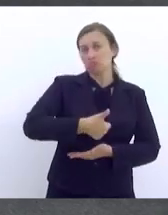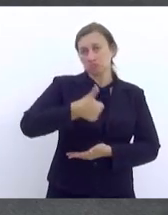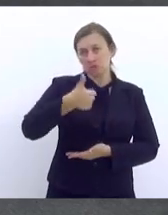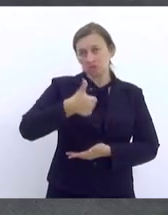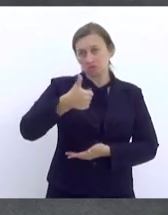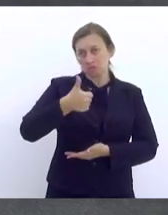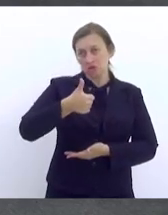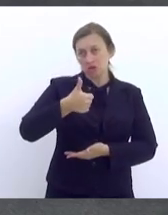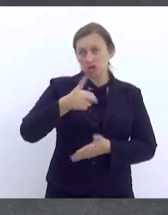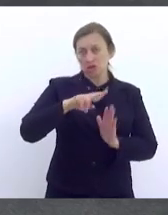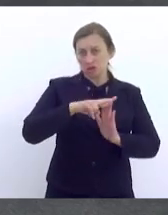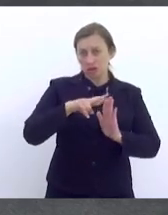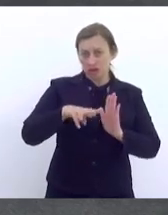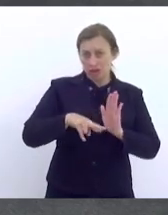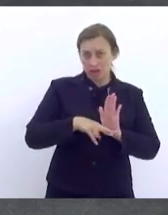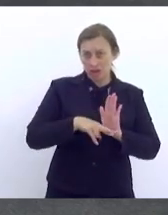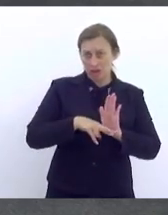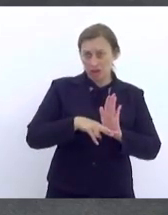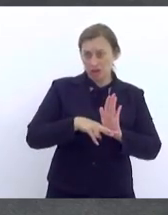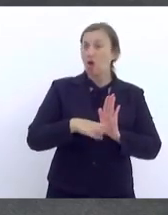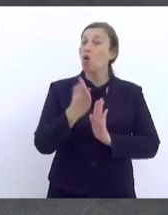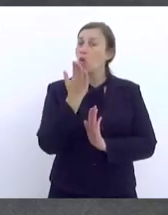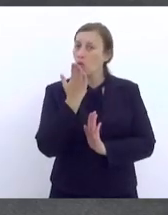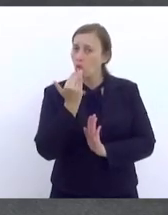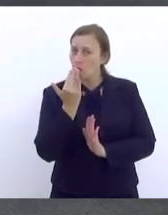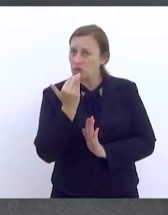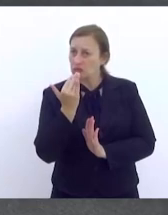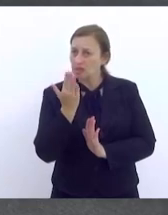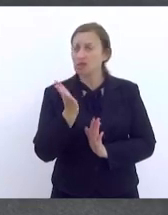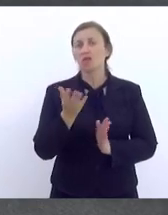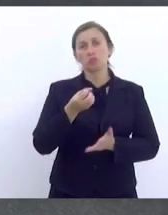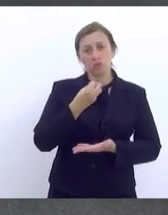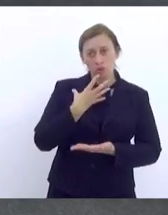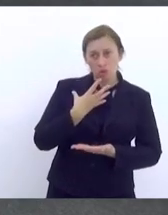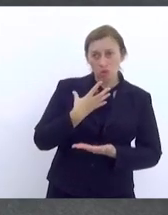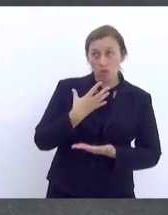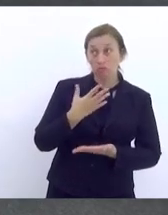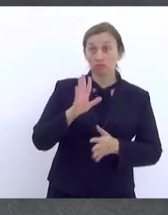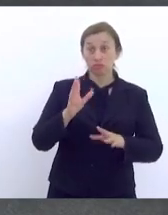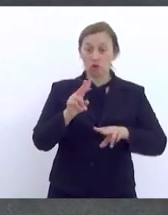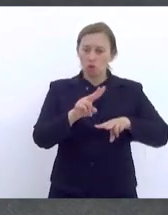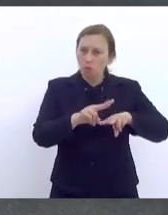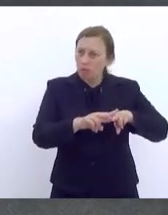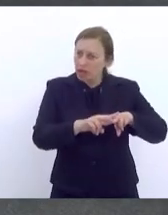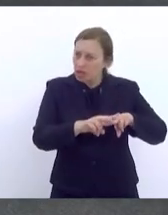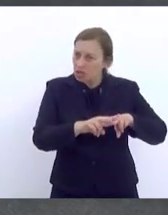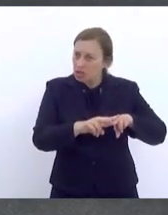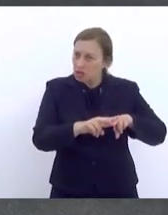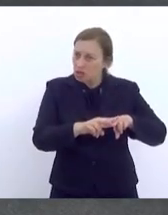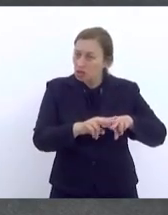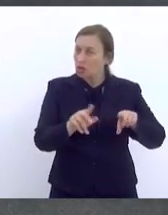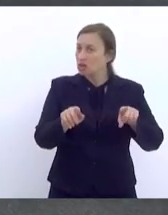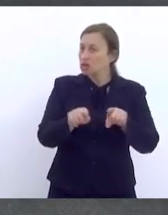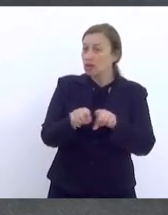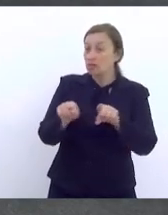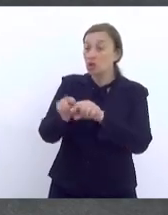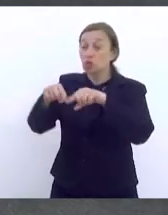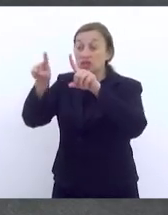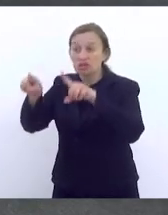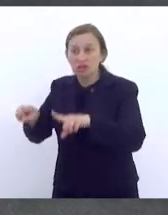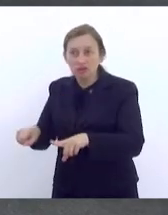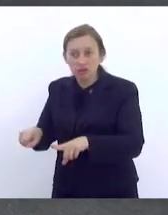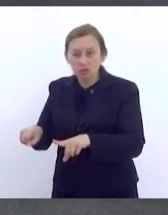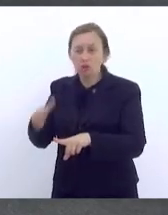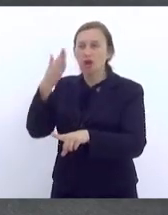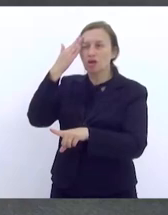de uma condição decente é uma alimentação decente coisa que nem os presos muito menos os servidores eu